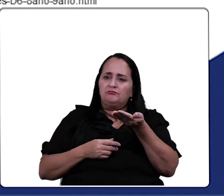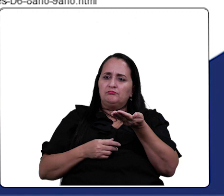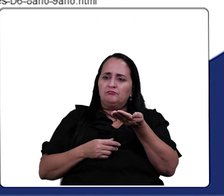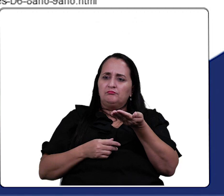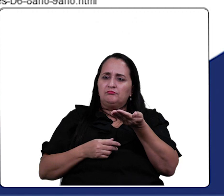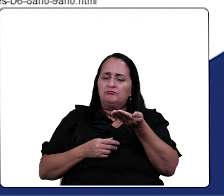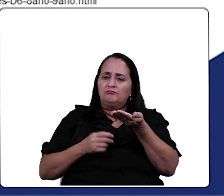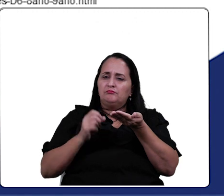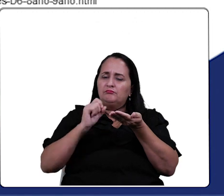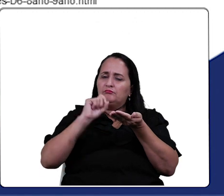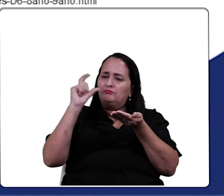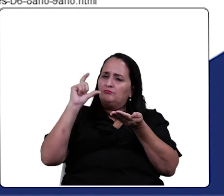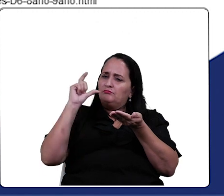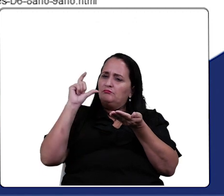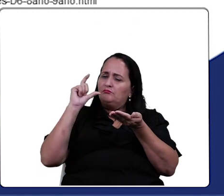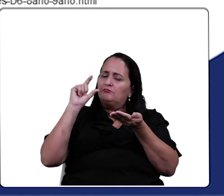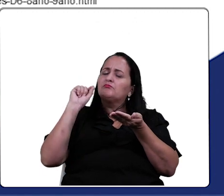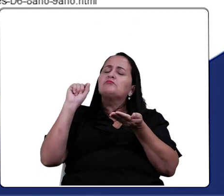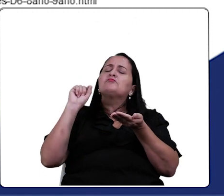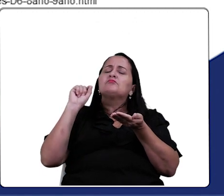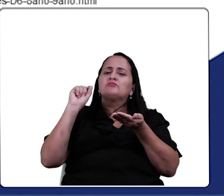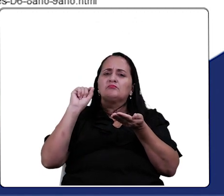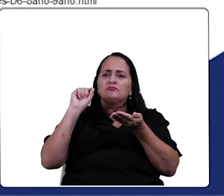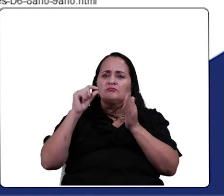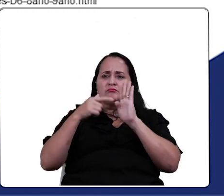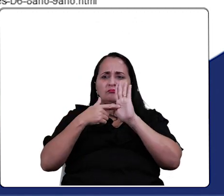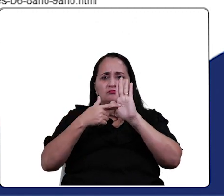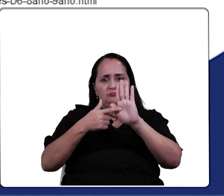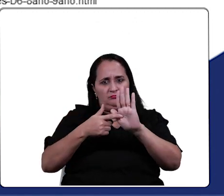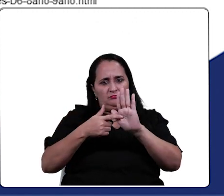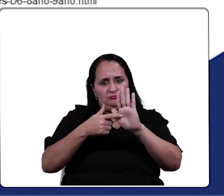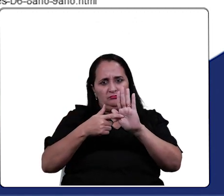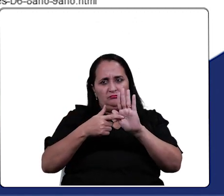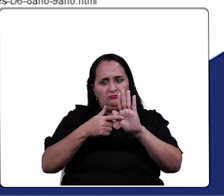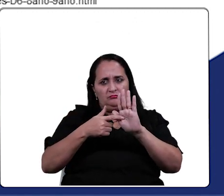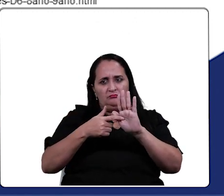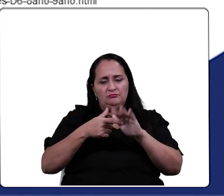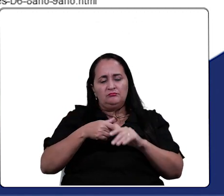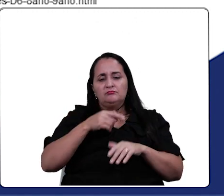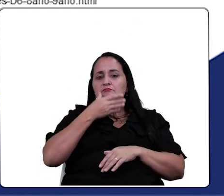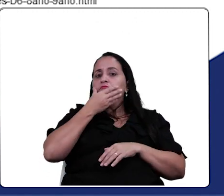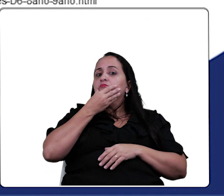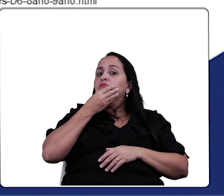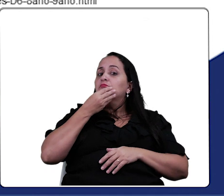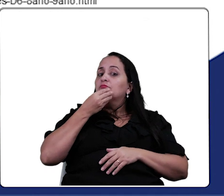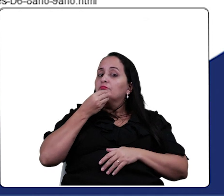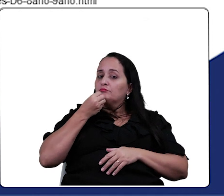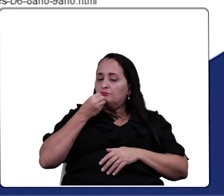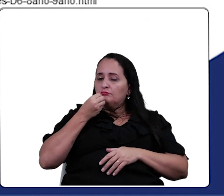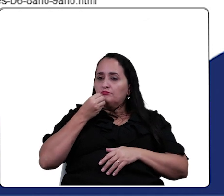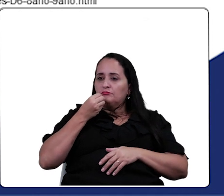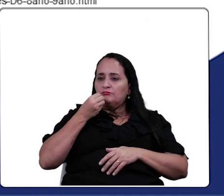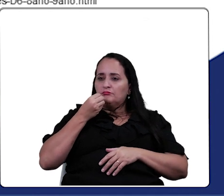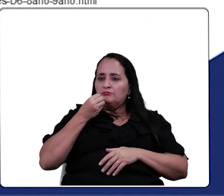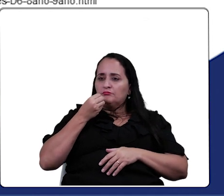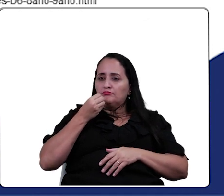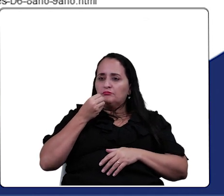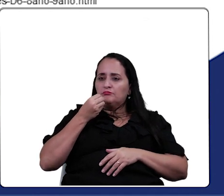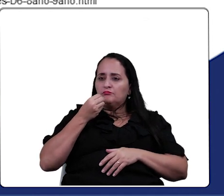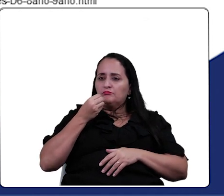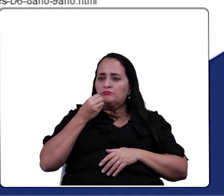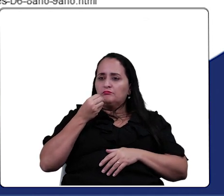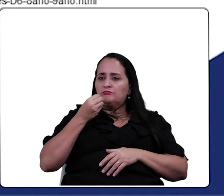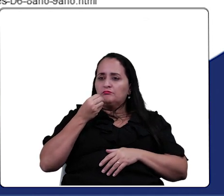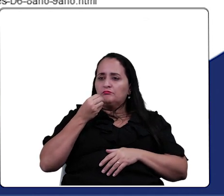o que destaca nessa imagem, né? O que é que está destacado é a presença desse ser humano. Um ser humano que está